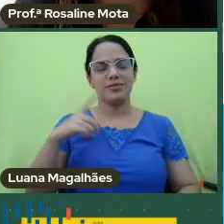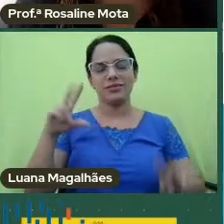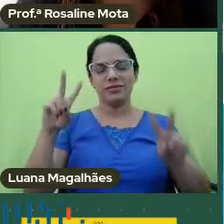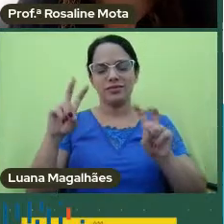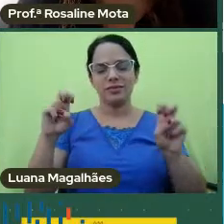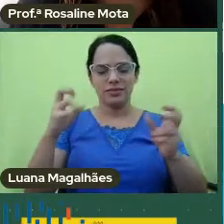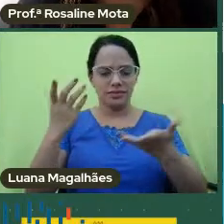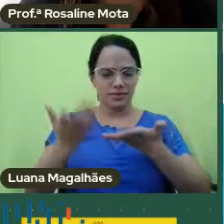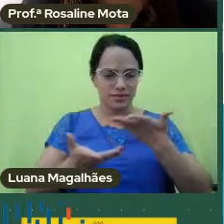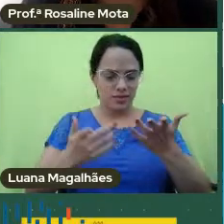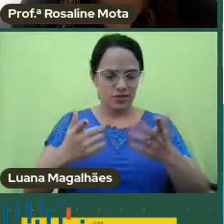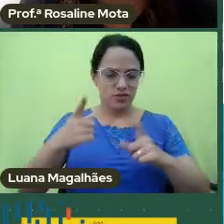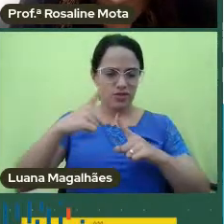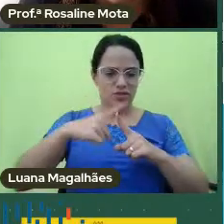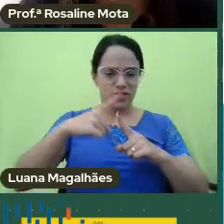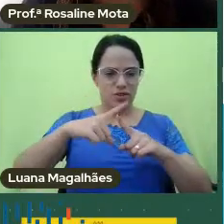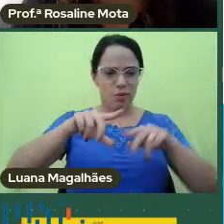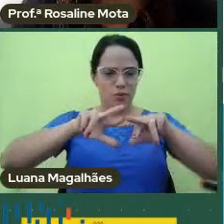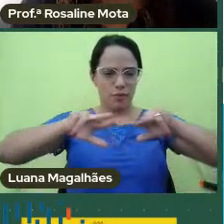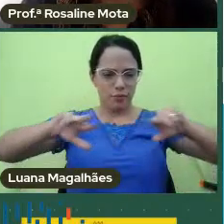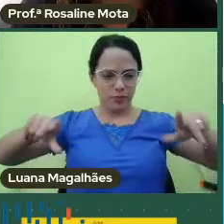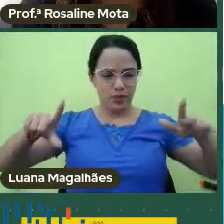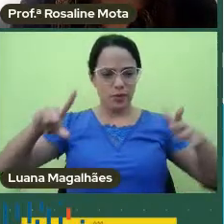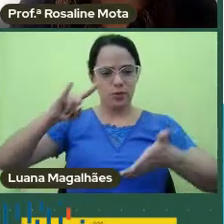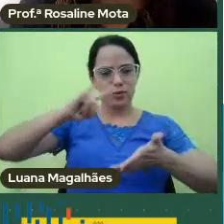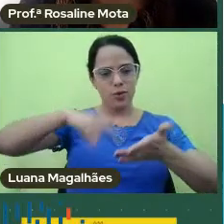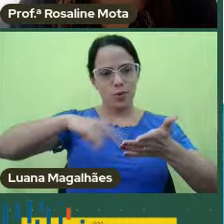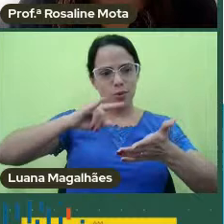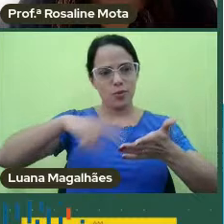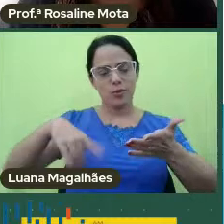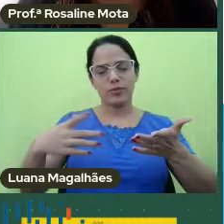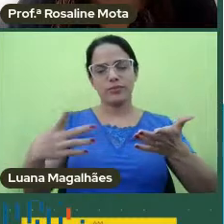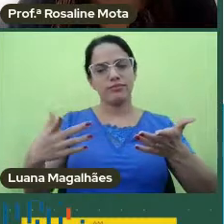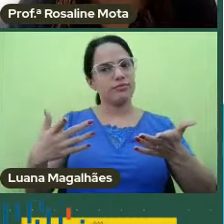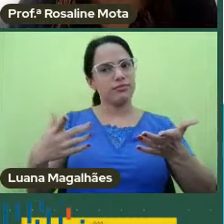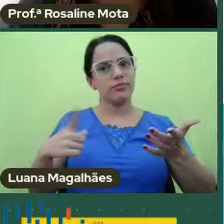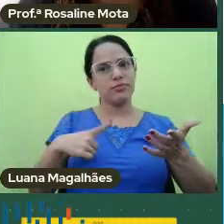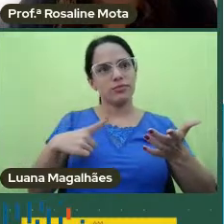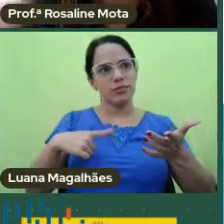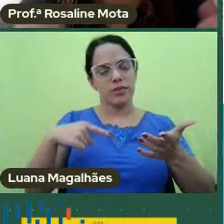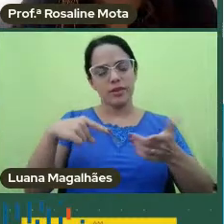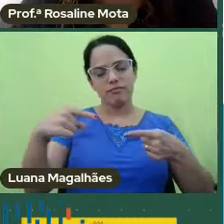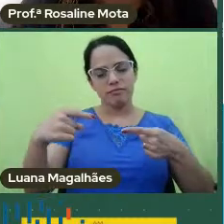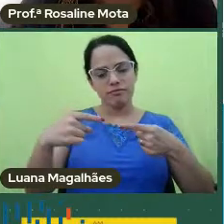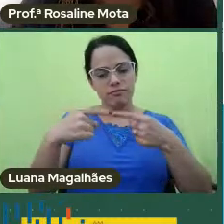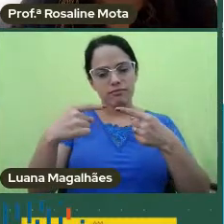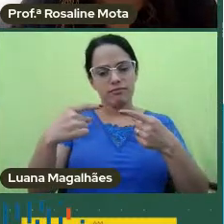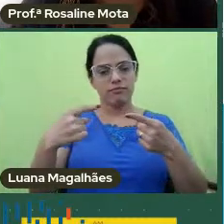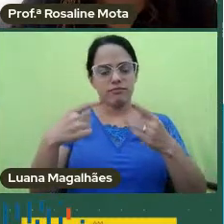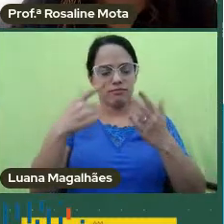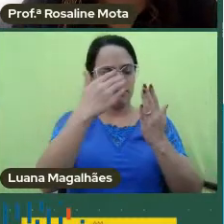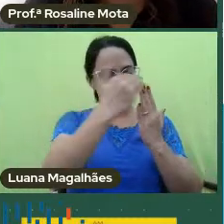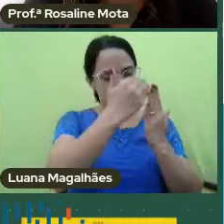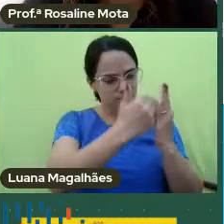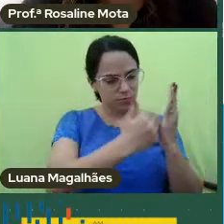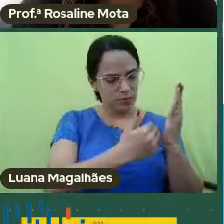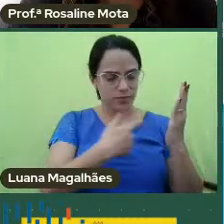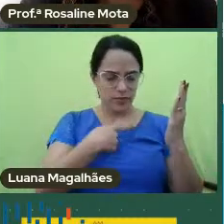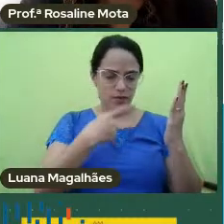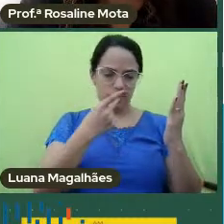demais tipos de documentos para além do prontuário. E aí, como eu falei para